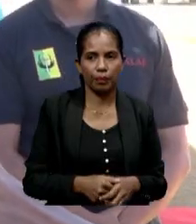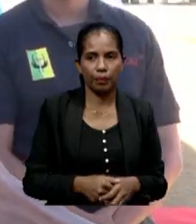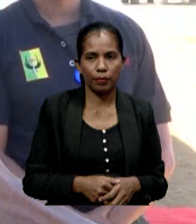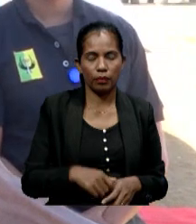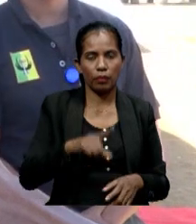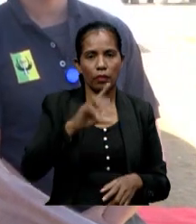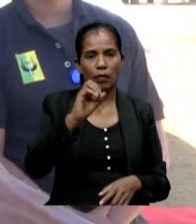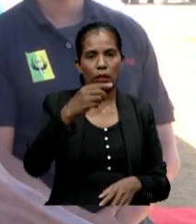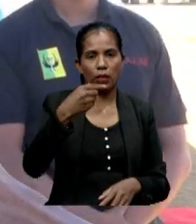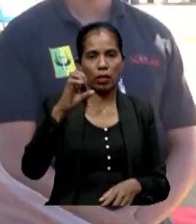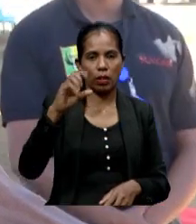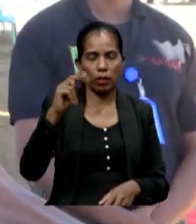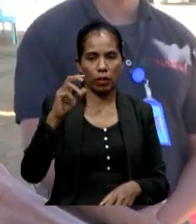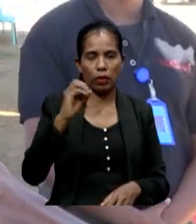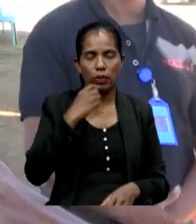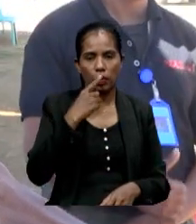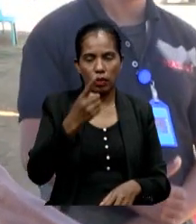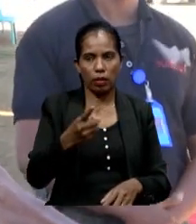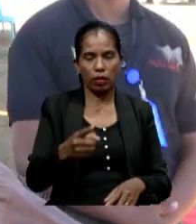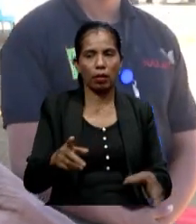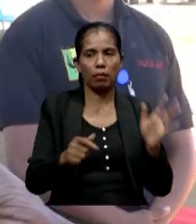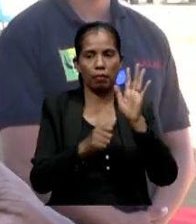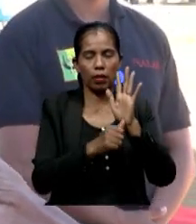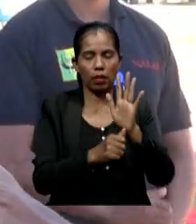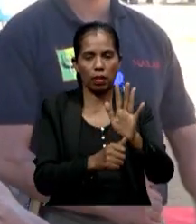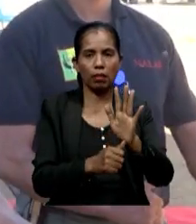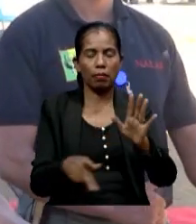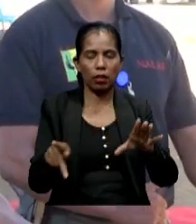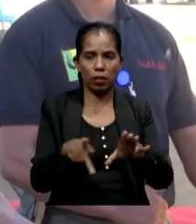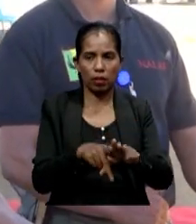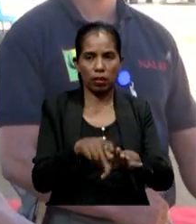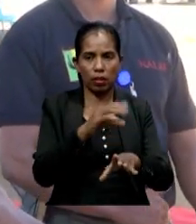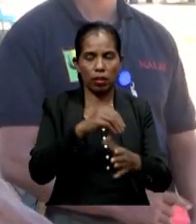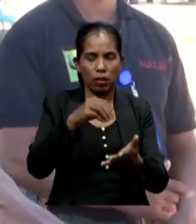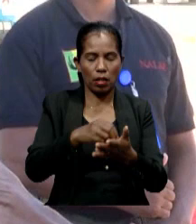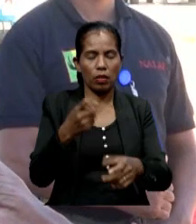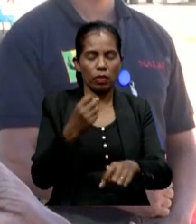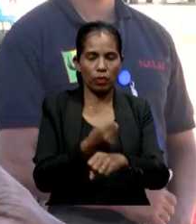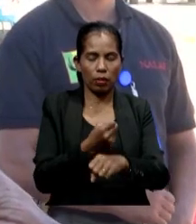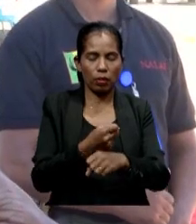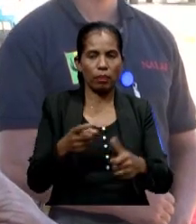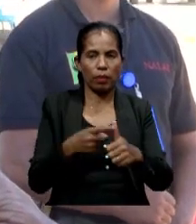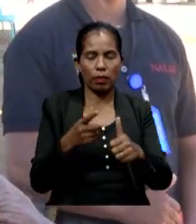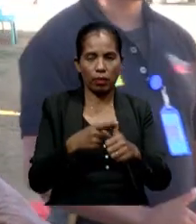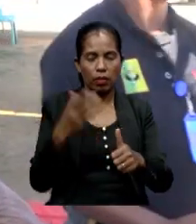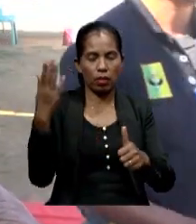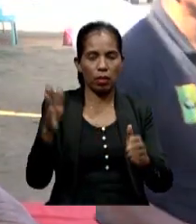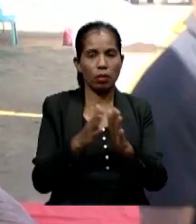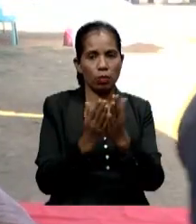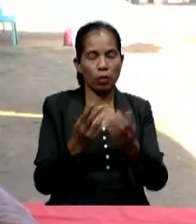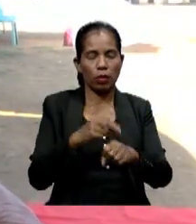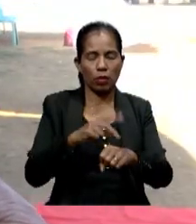Longuinhos dos Santos, Atolia Hiracne, Rafaim participa da cerimônia lançamento de primeira pedra da construção da Biblioteca Nacional